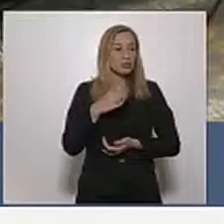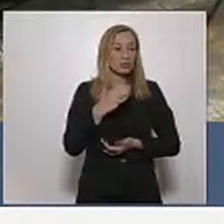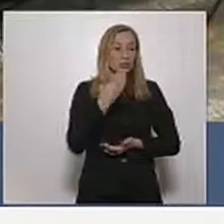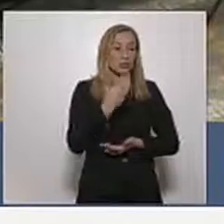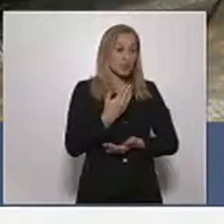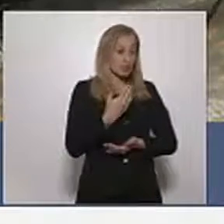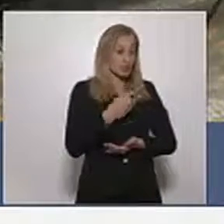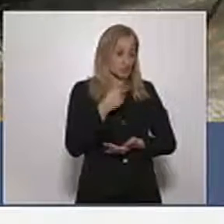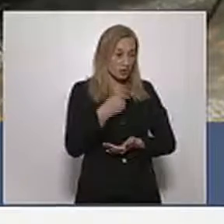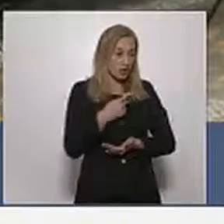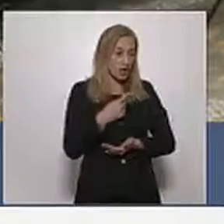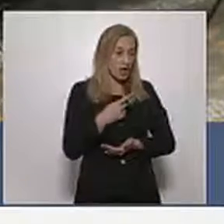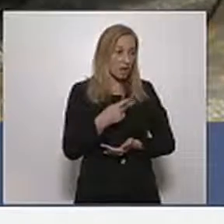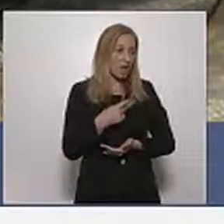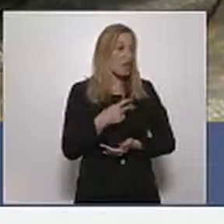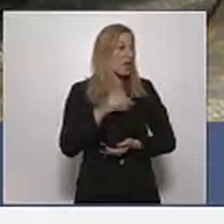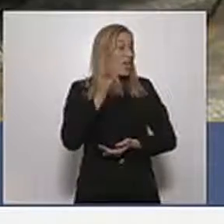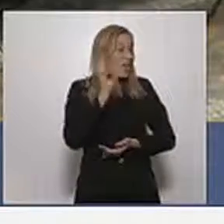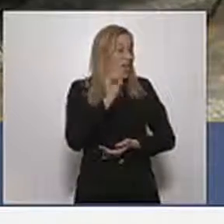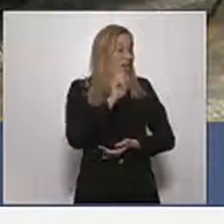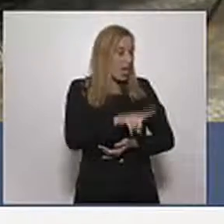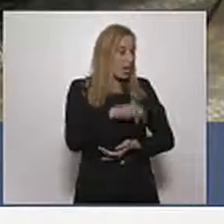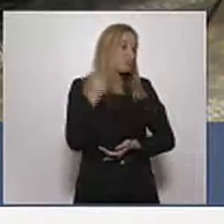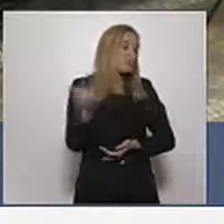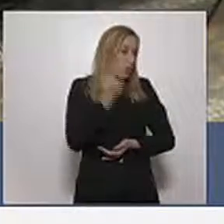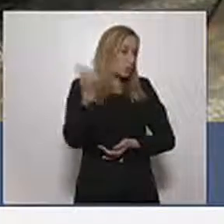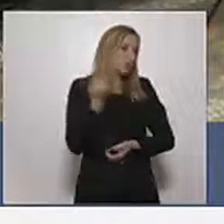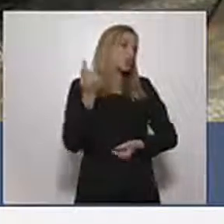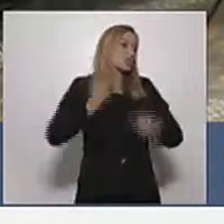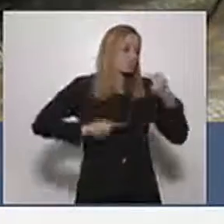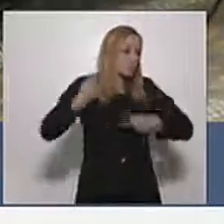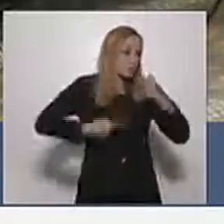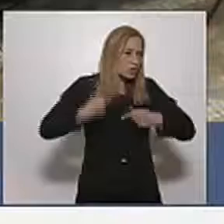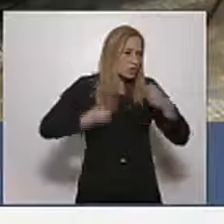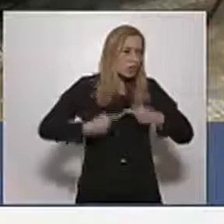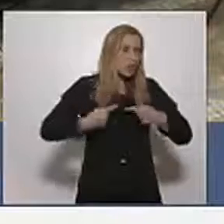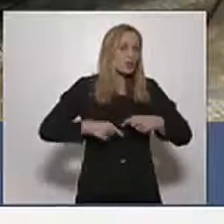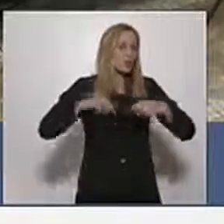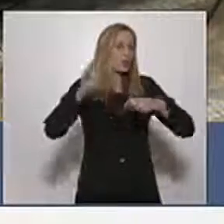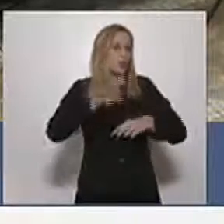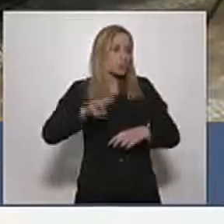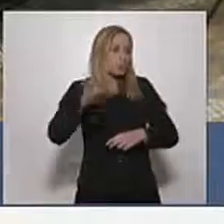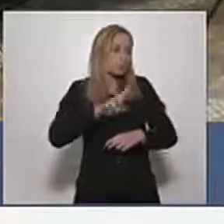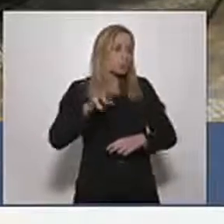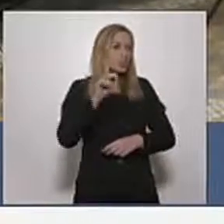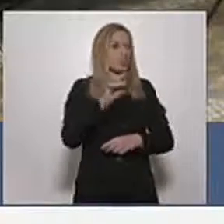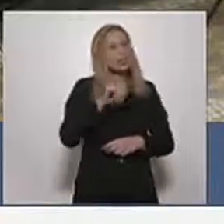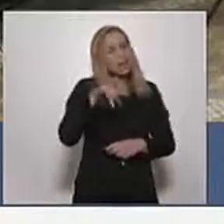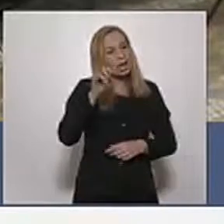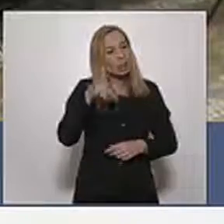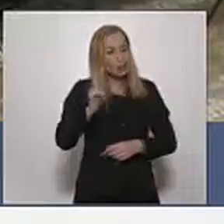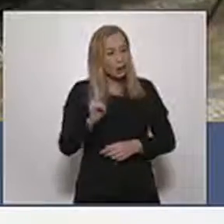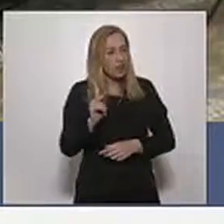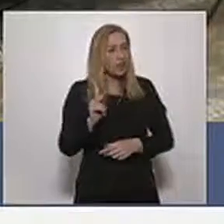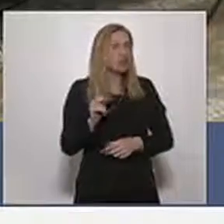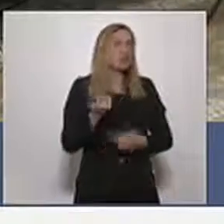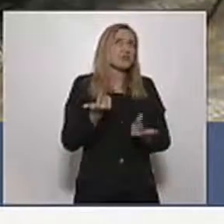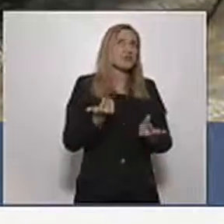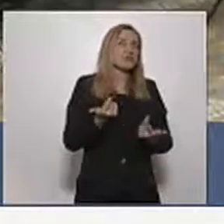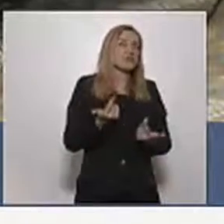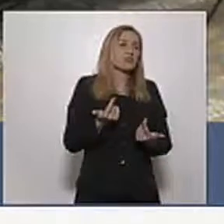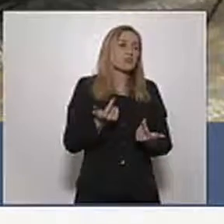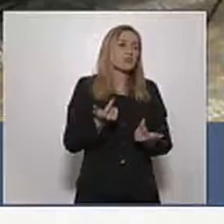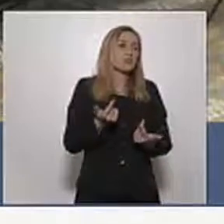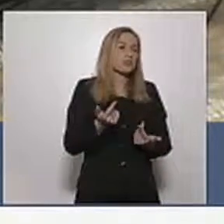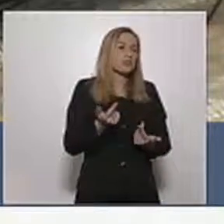porque eu acho que é essencial que a gente faça discussão sobre a utilização de snipers. Não é à toa,